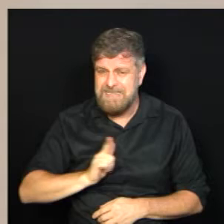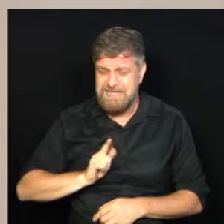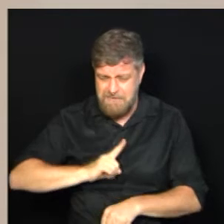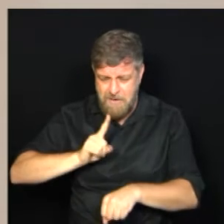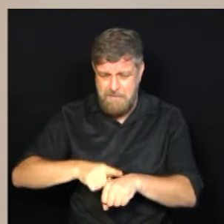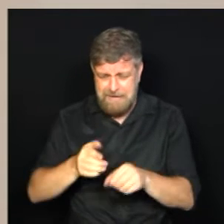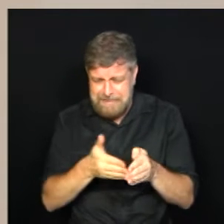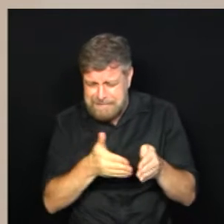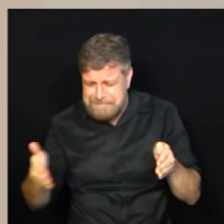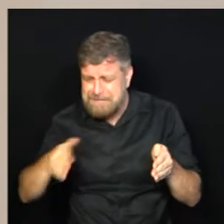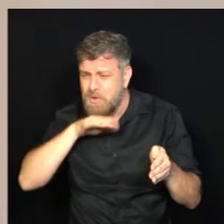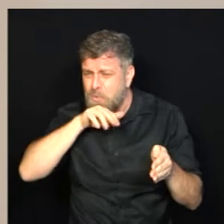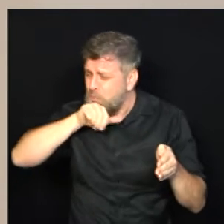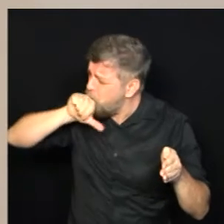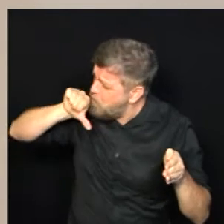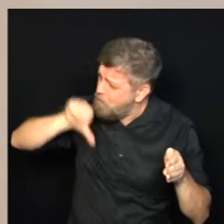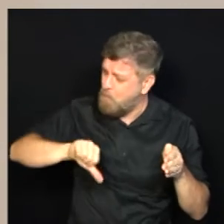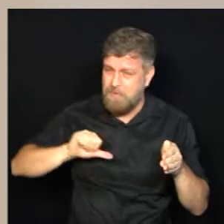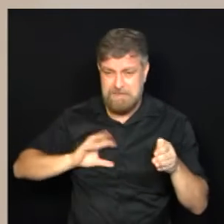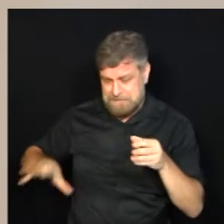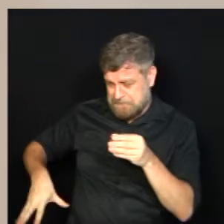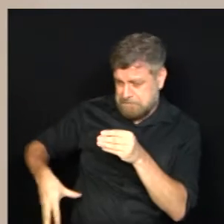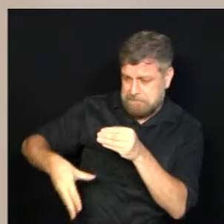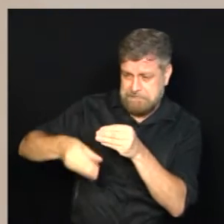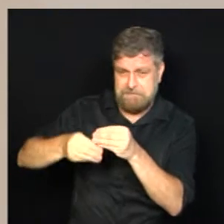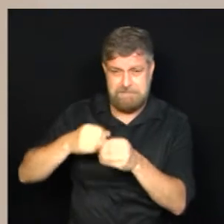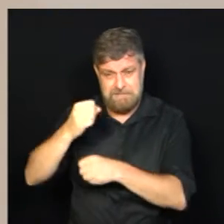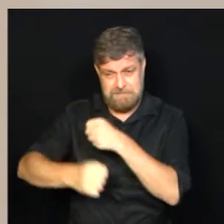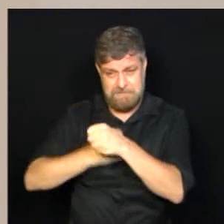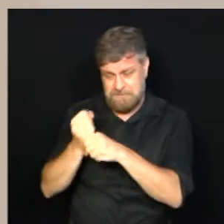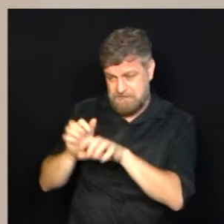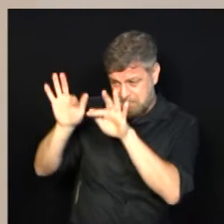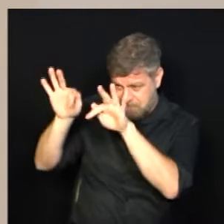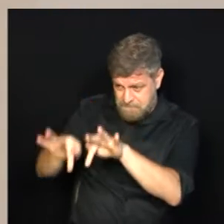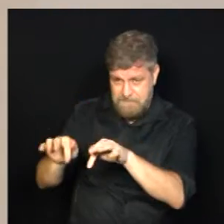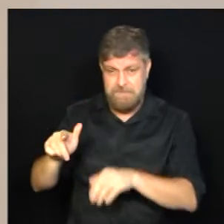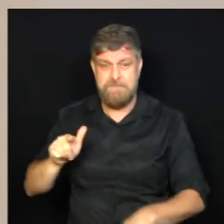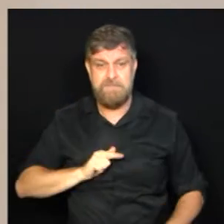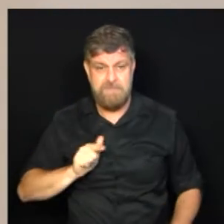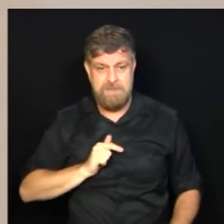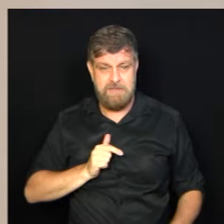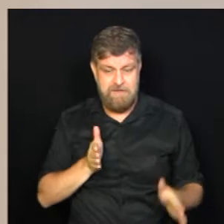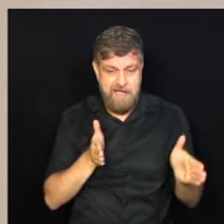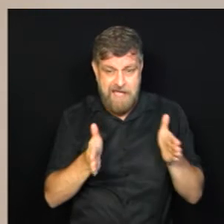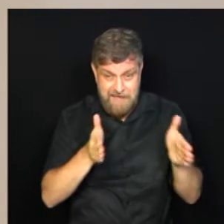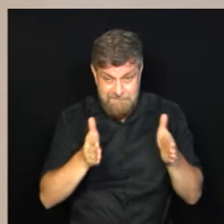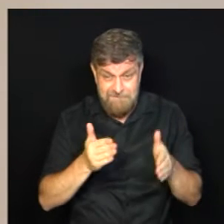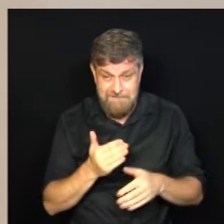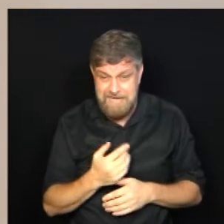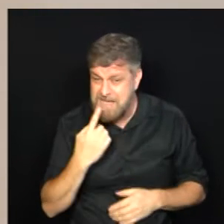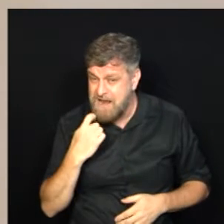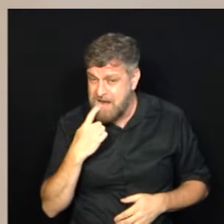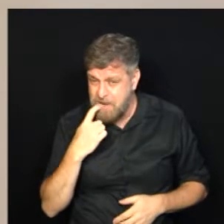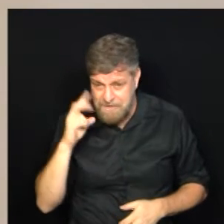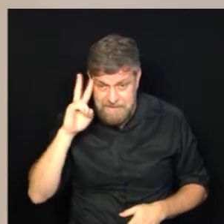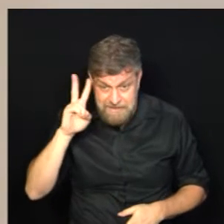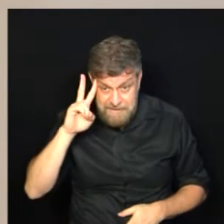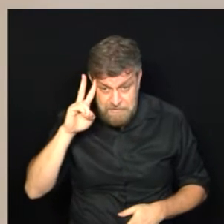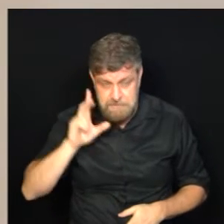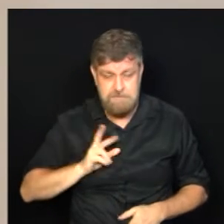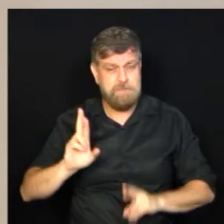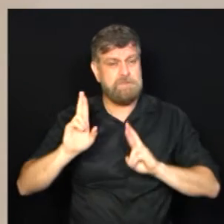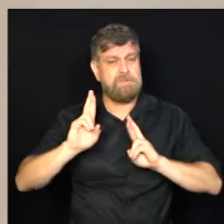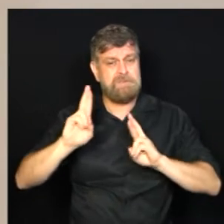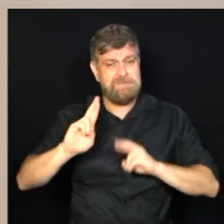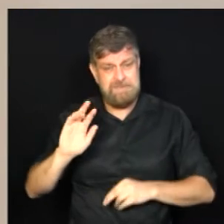ruim acumulado aí no final do ano com aquela fase vermelha, e a expectativa era que, se